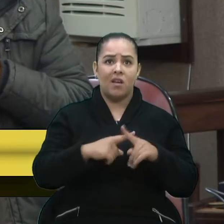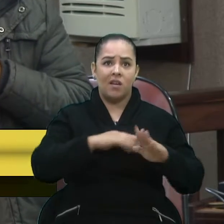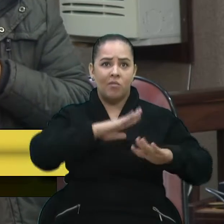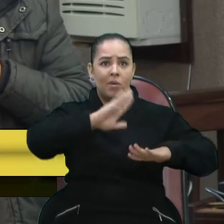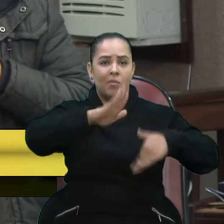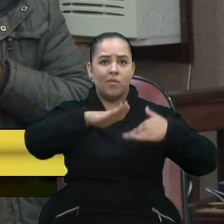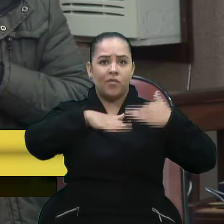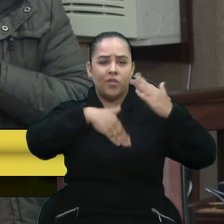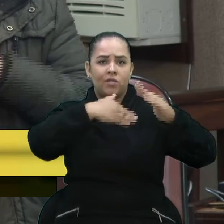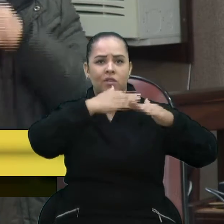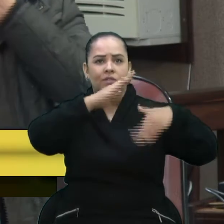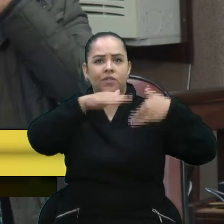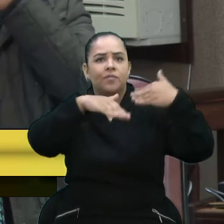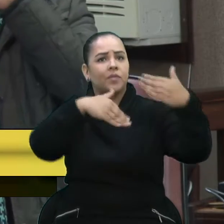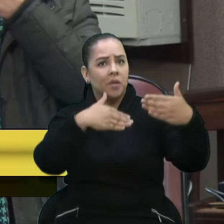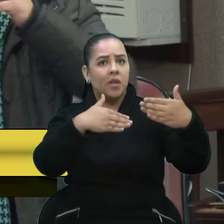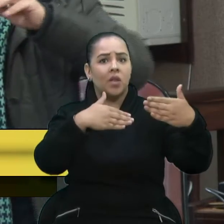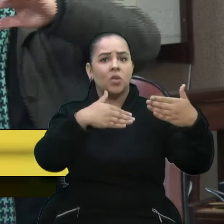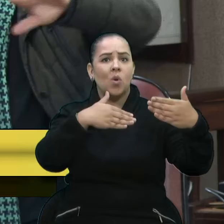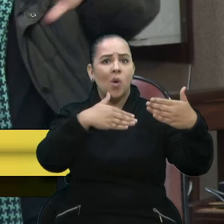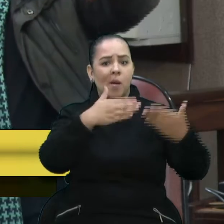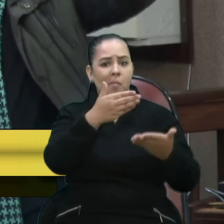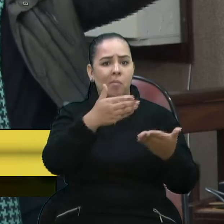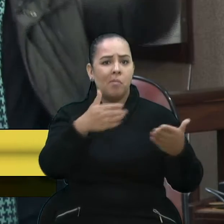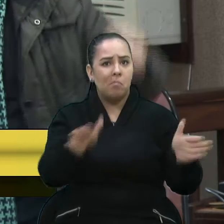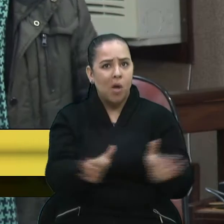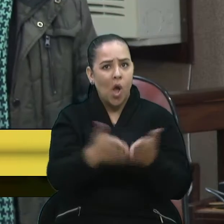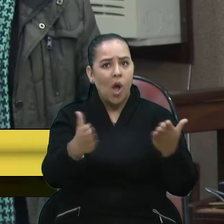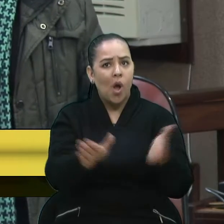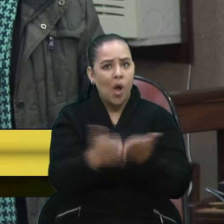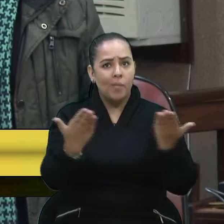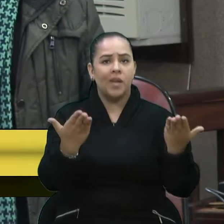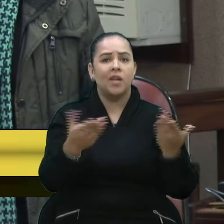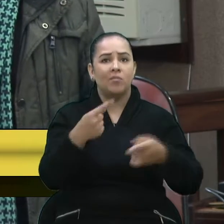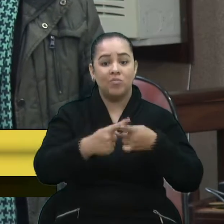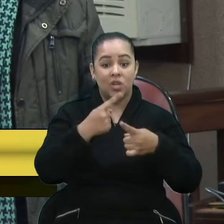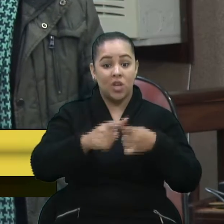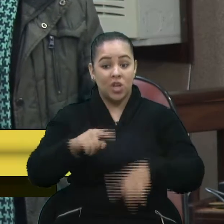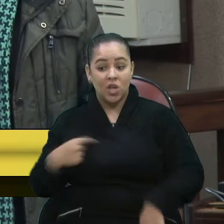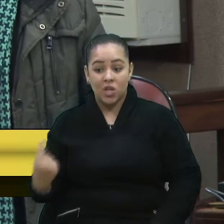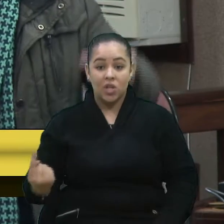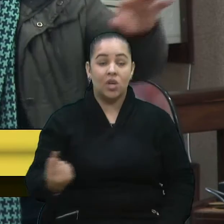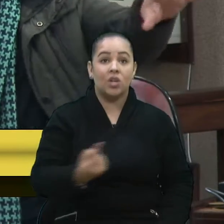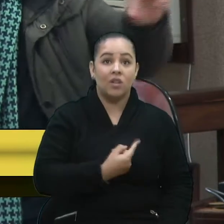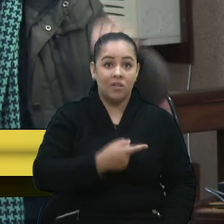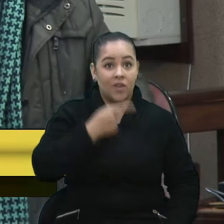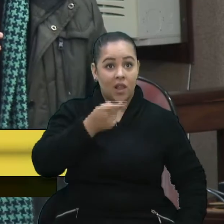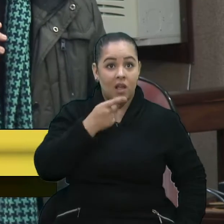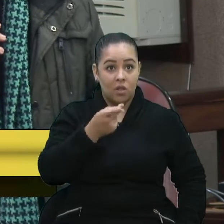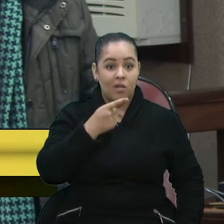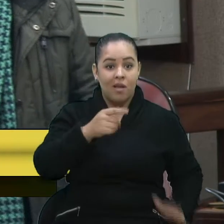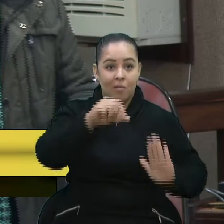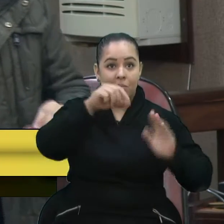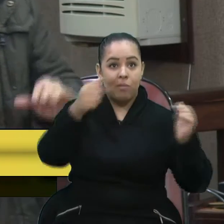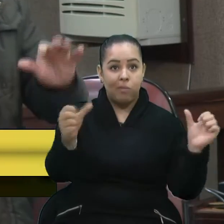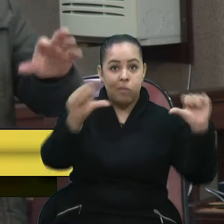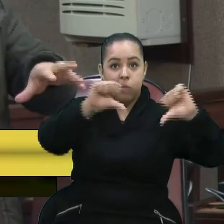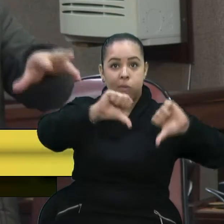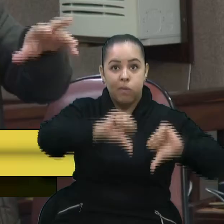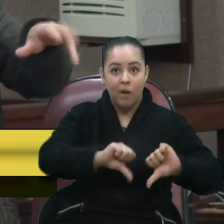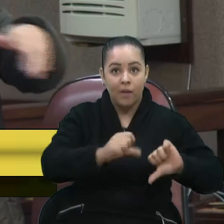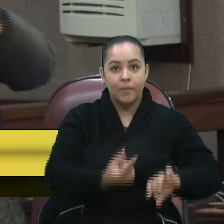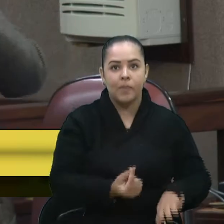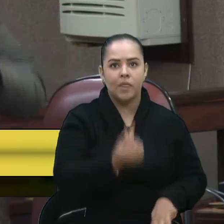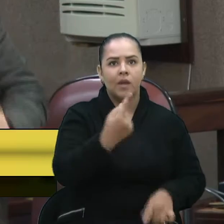aumentando. Porque nesse momento que nós estávamos vivendo de crise econômica, e volta a falar, vereador Felipe, essa